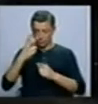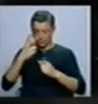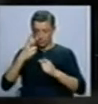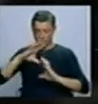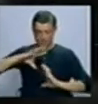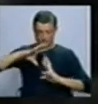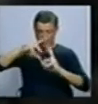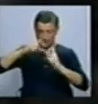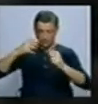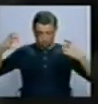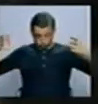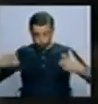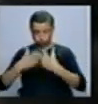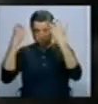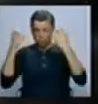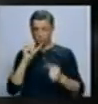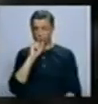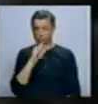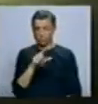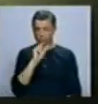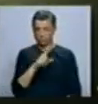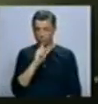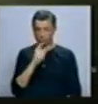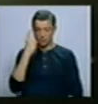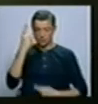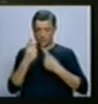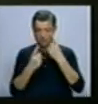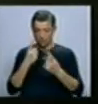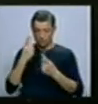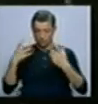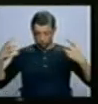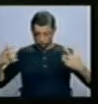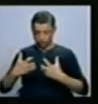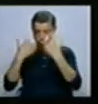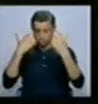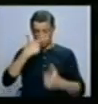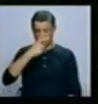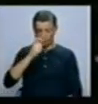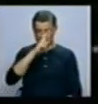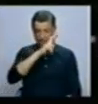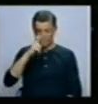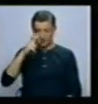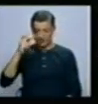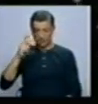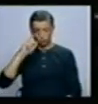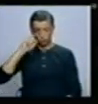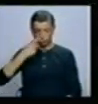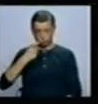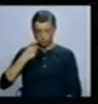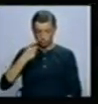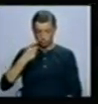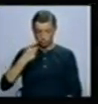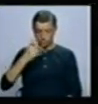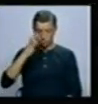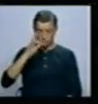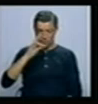é que pode dar origem a isso. Ora, nós sabemos que algo colidiu com a Terra há cerca de, ou menos, pelo menos suspeitamos, há cerca de